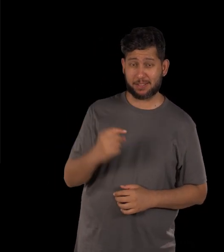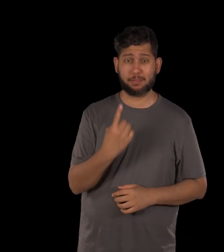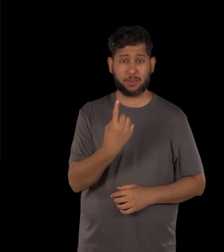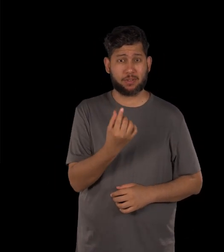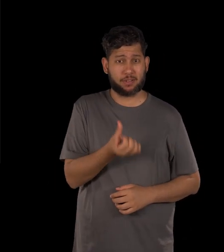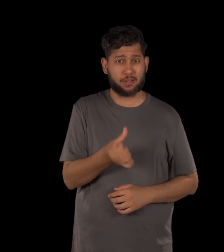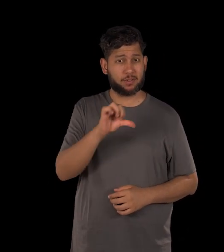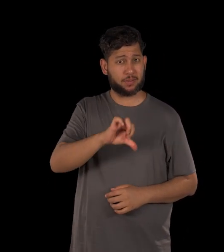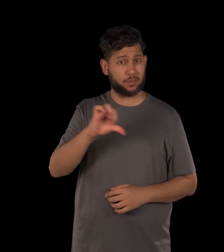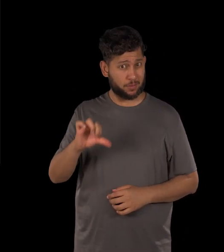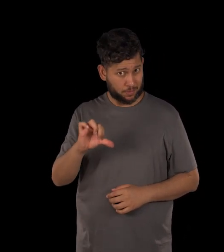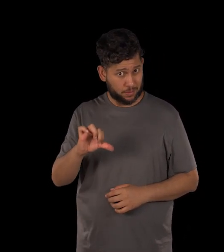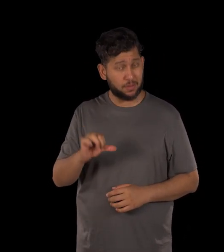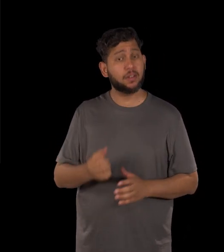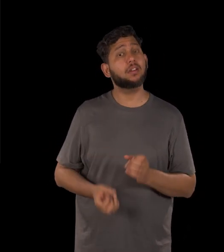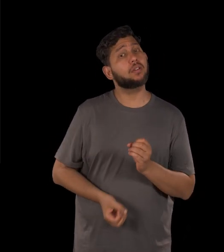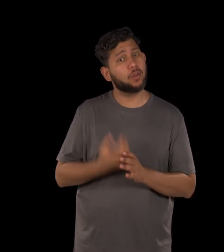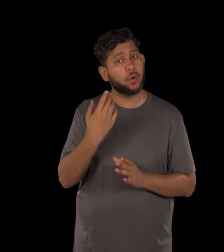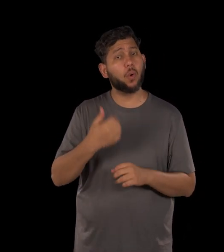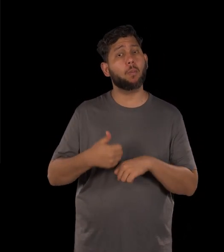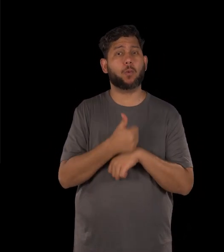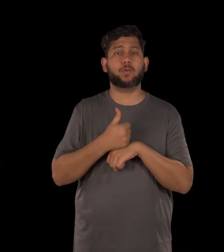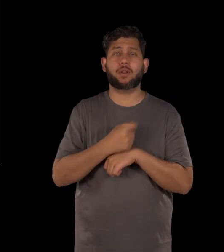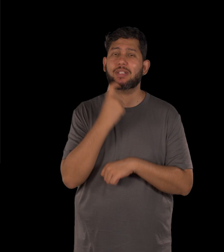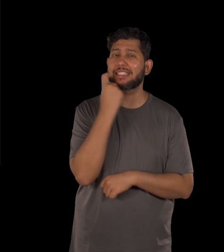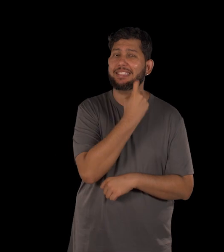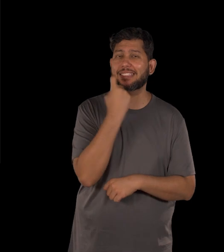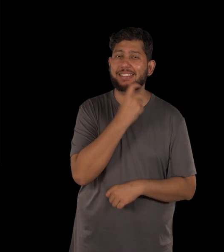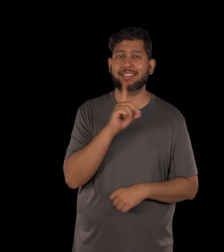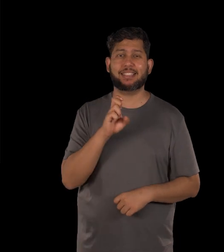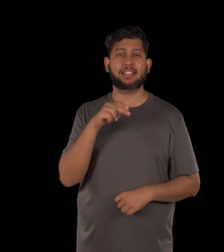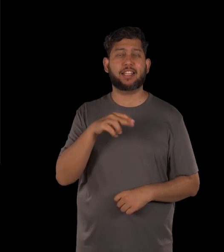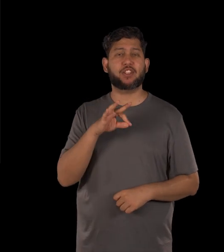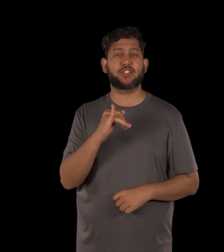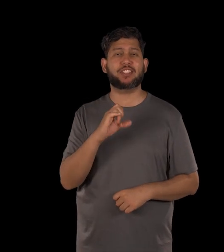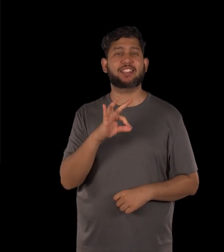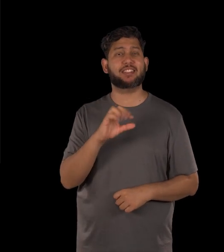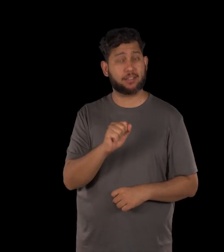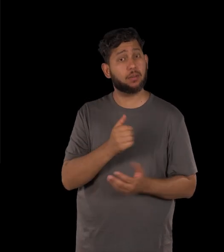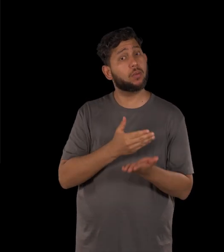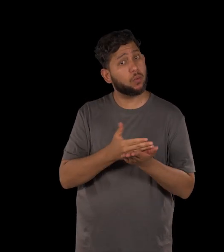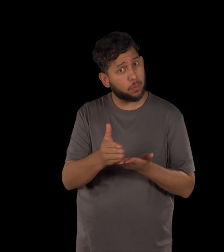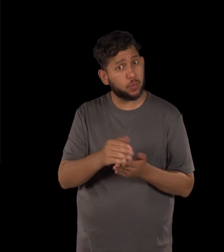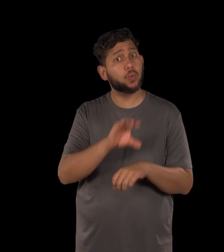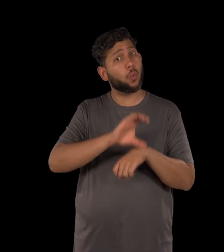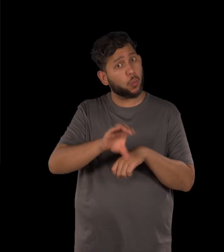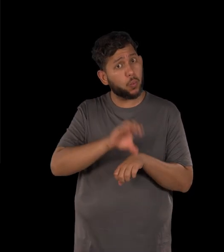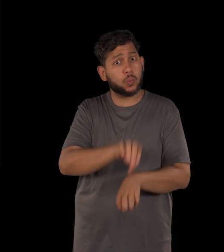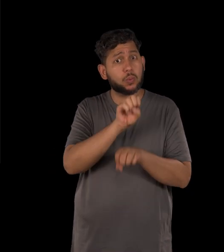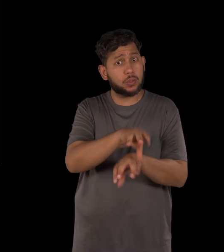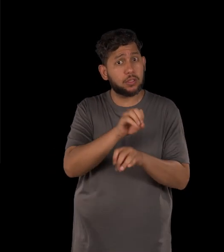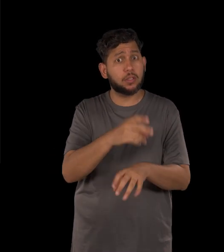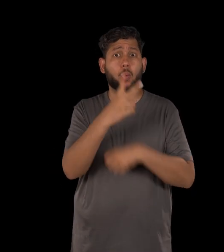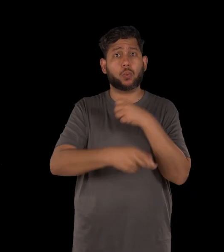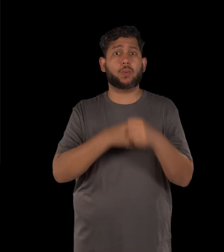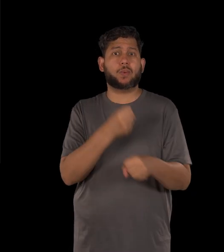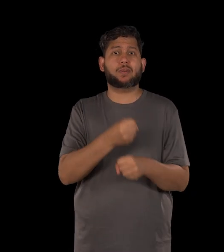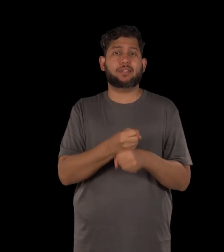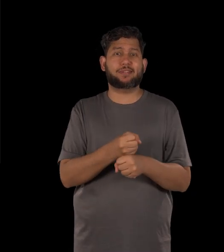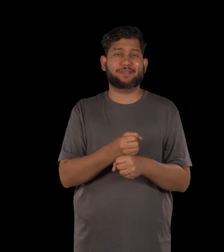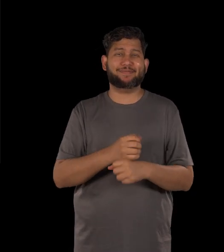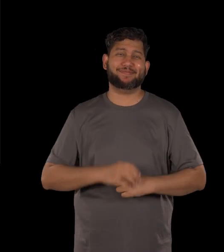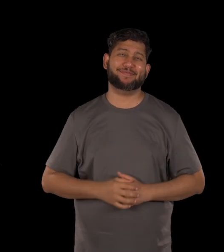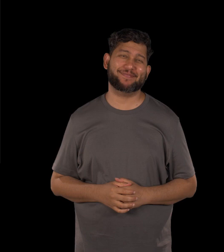Na França, em 1699, foi regularizada a profissão de dentista, que passou a ter ensino regular de